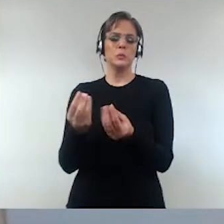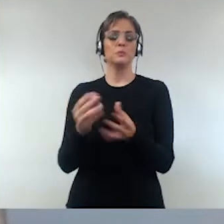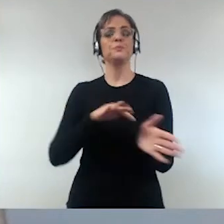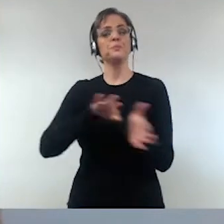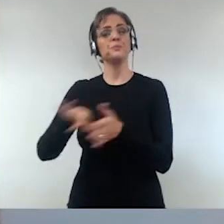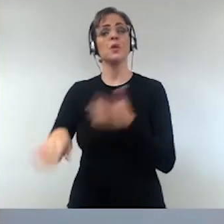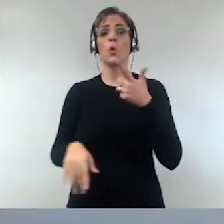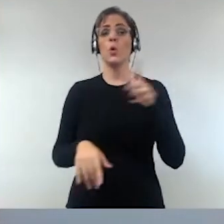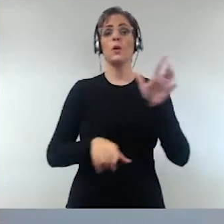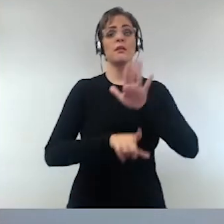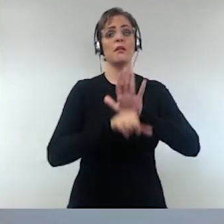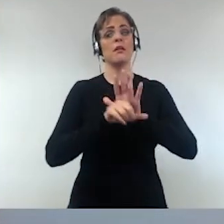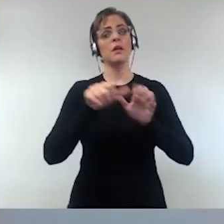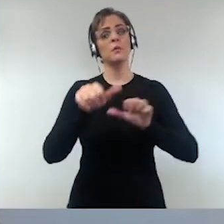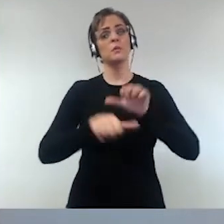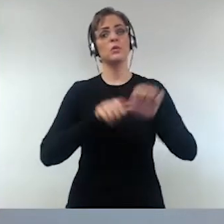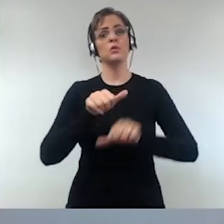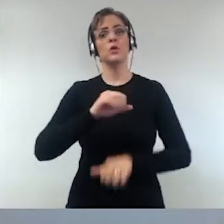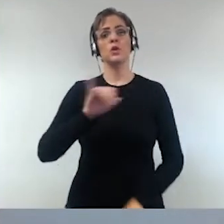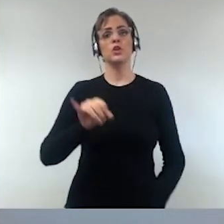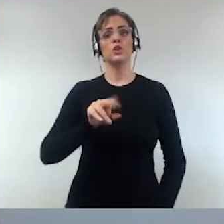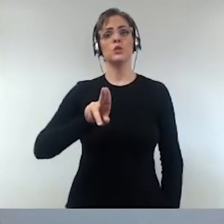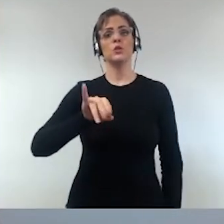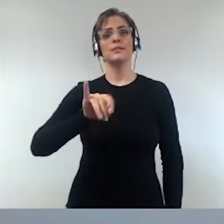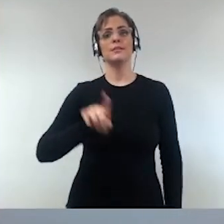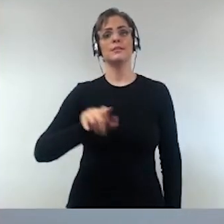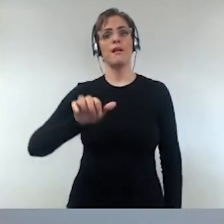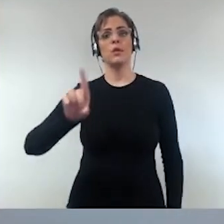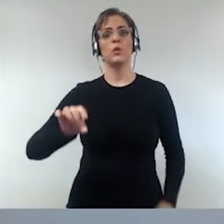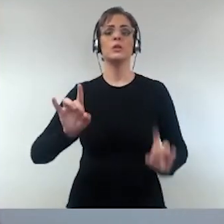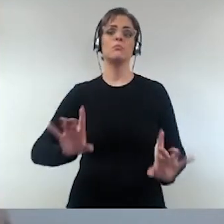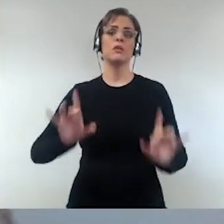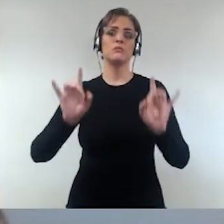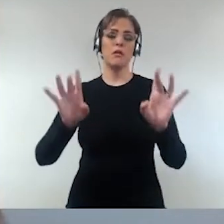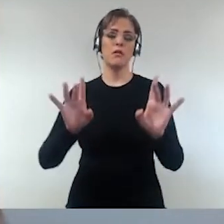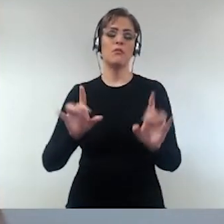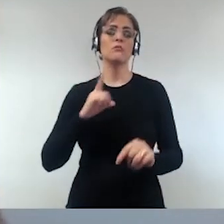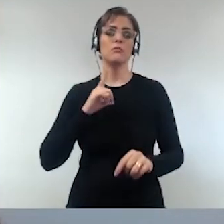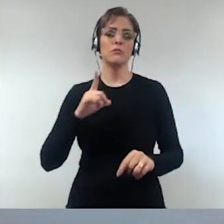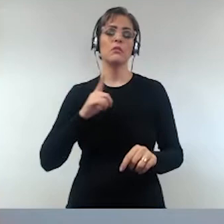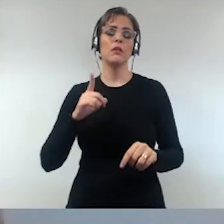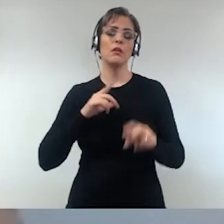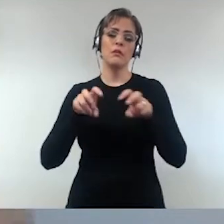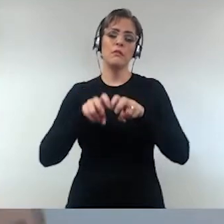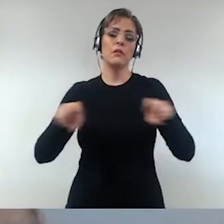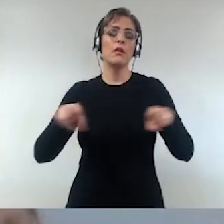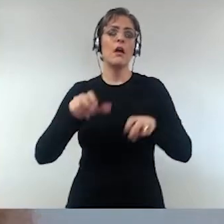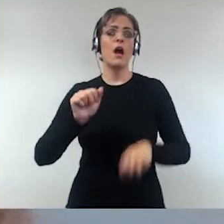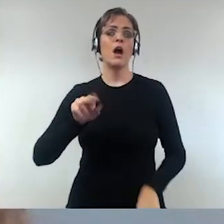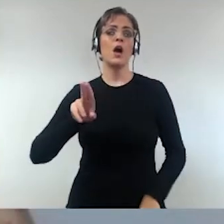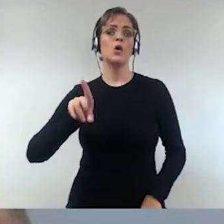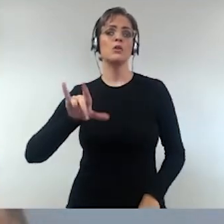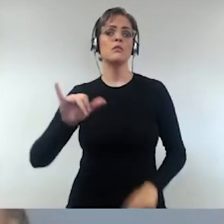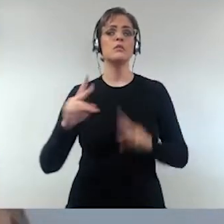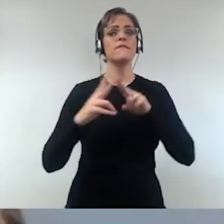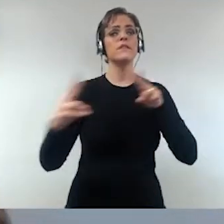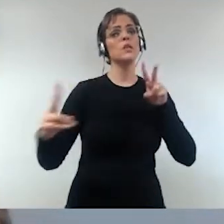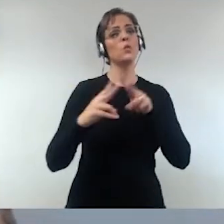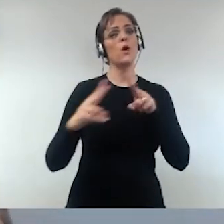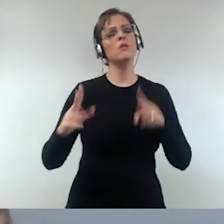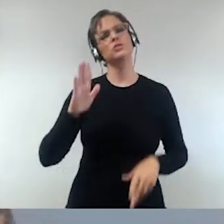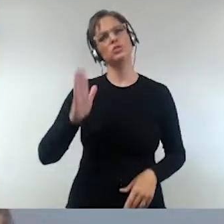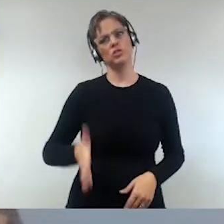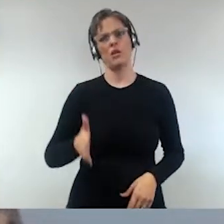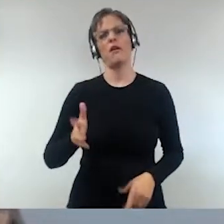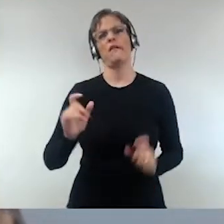lei que alterou a lei do juizado especial, e aí previu a audiência virtual. Claro que também já era prevista